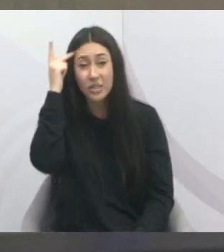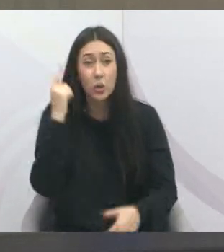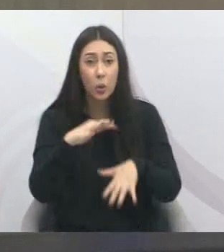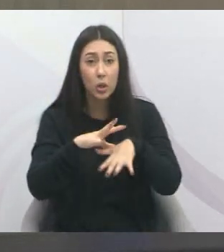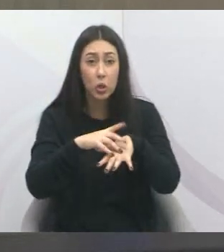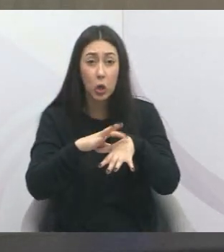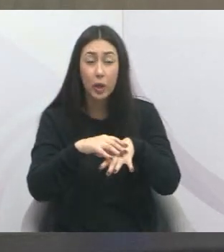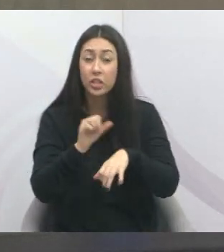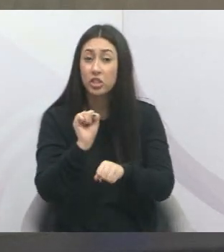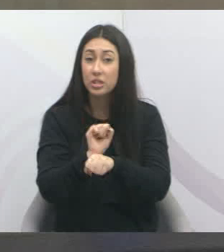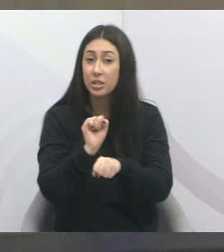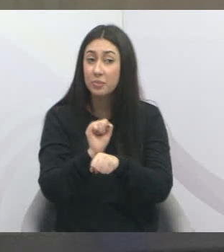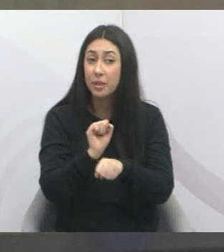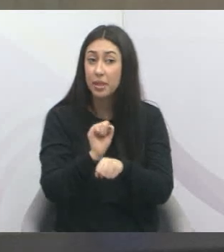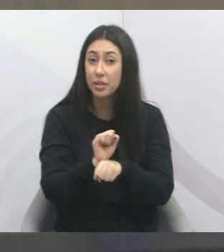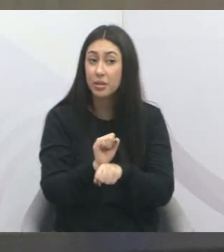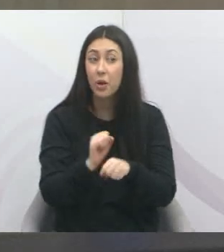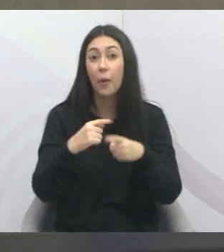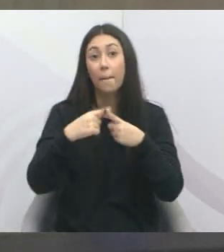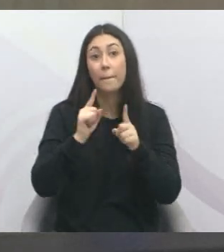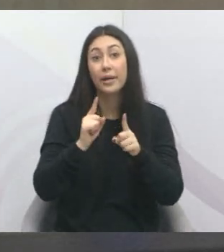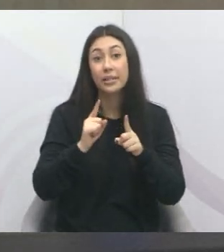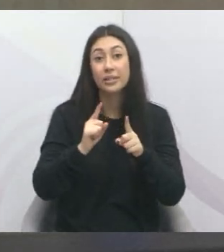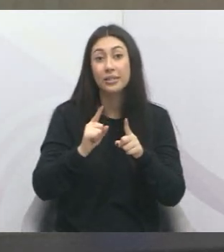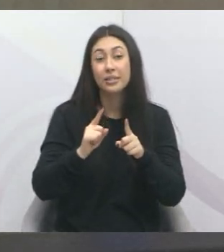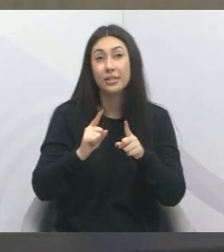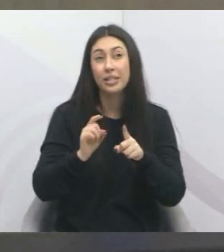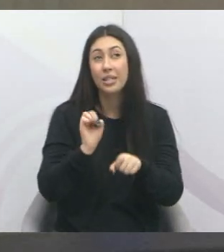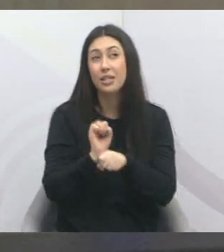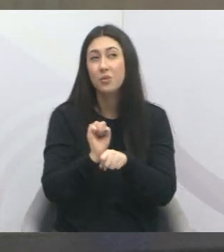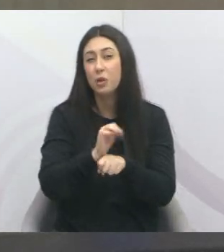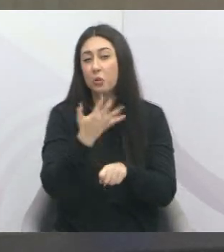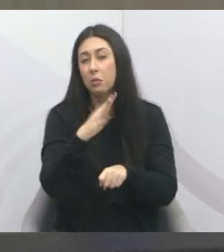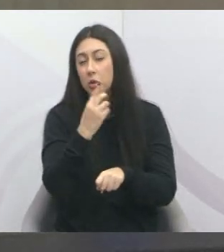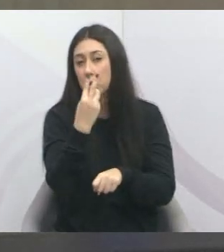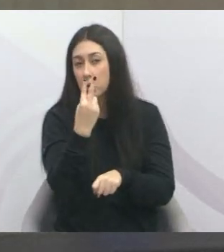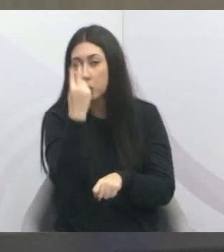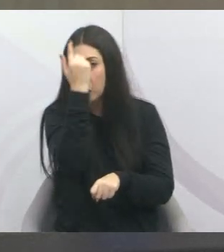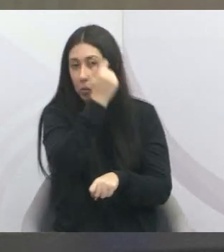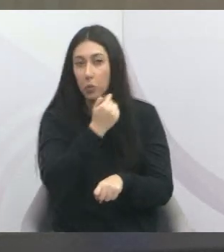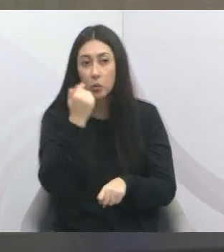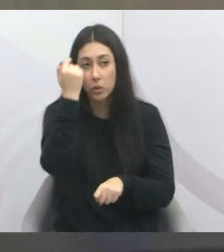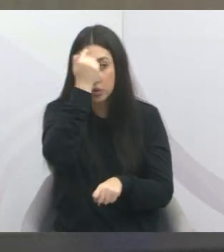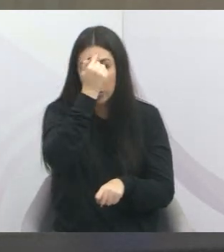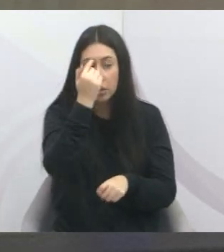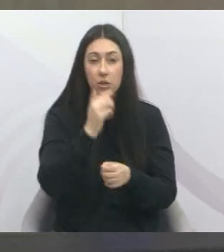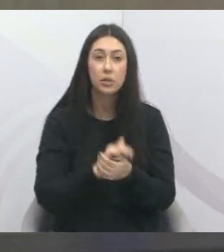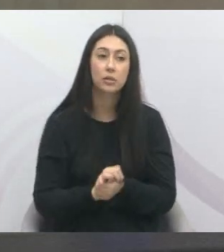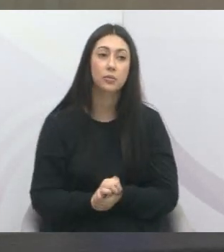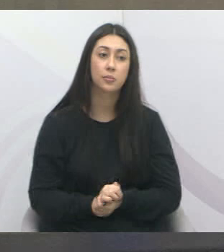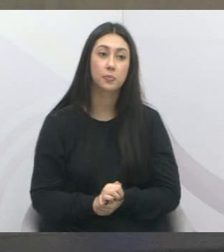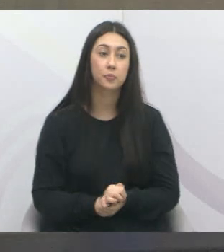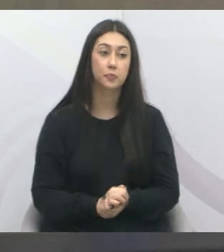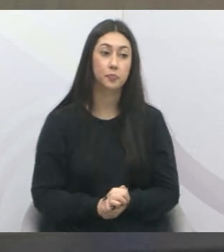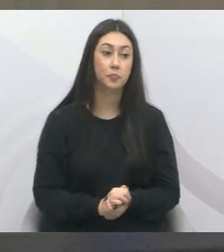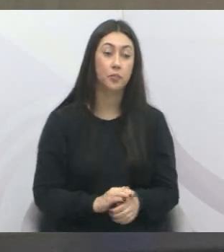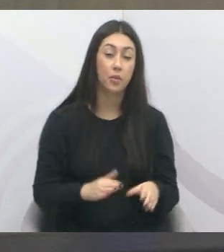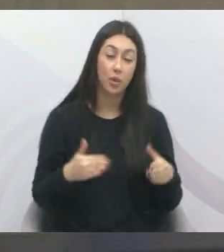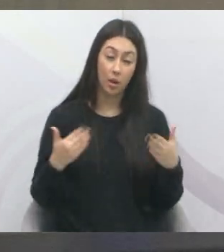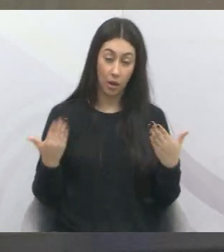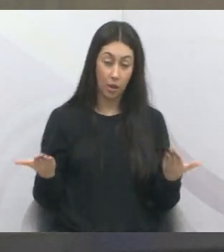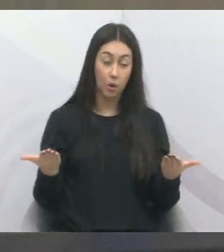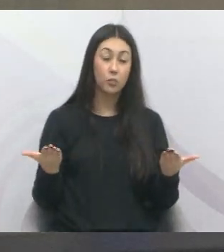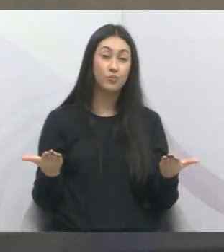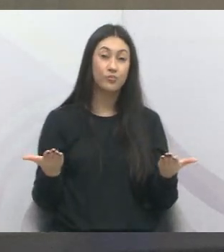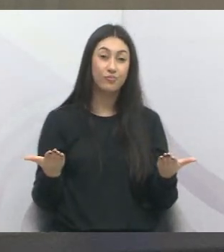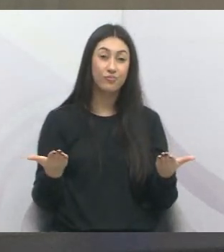espera, sendo que a maior espera está 2 horas e 4 minutos, no momento que a gente conversou. Então, assim, é